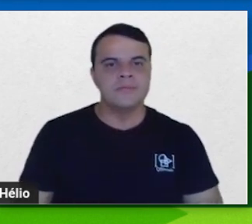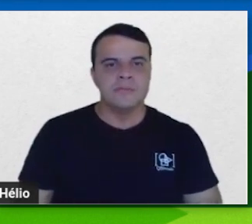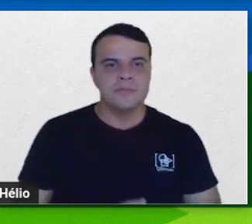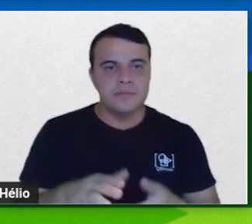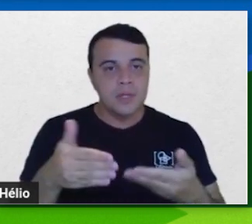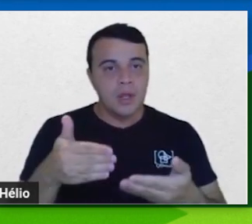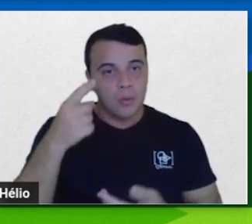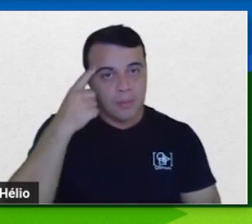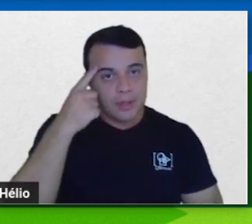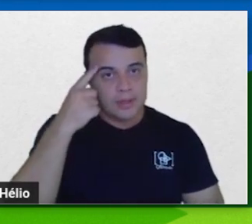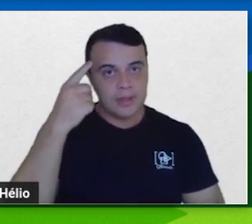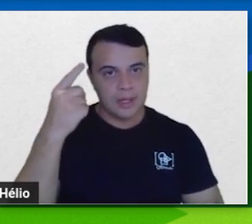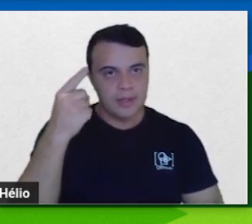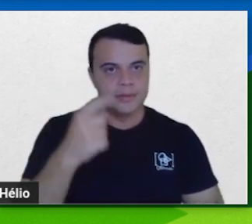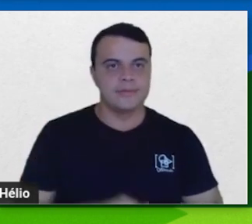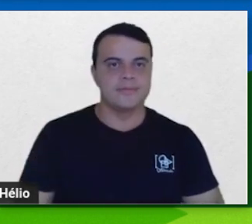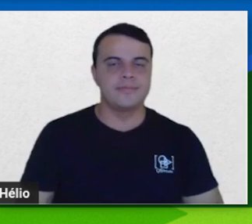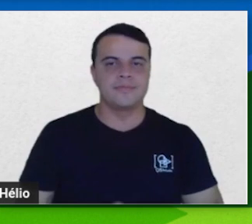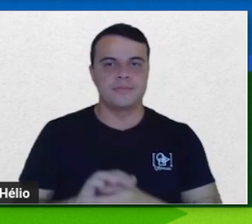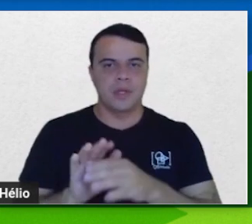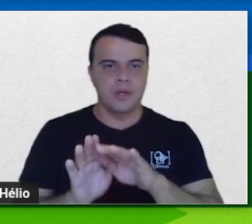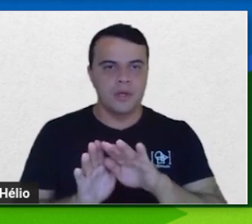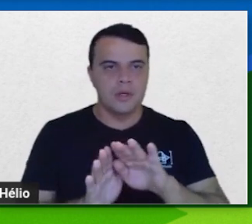uma ideia, né? E